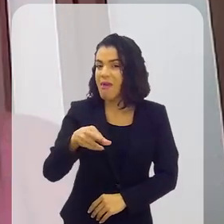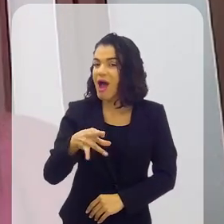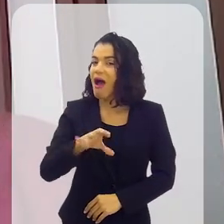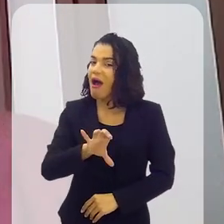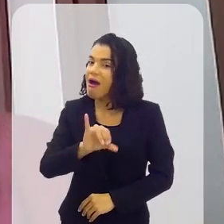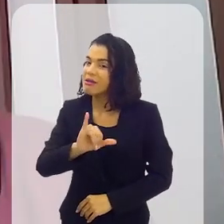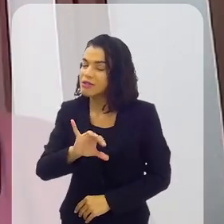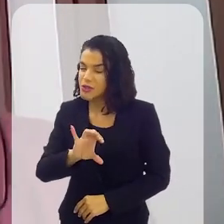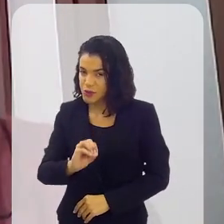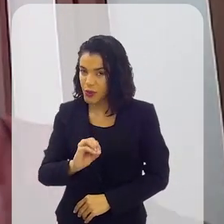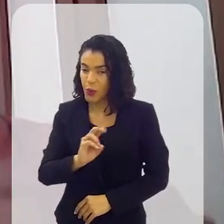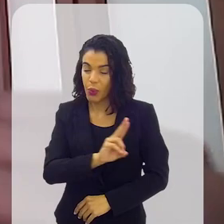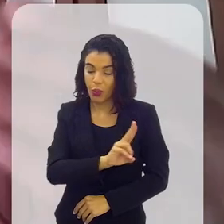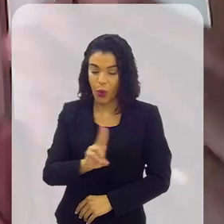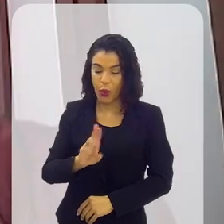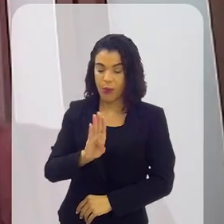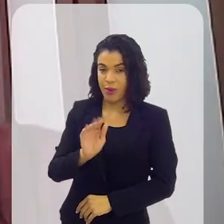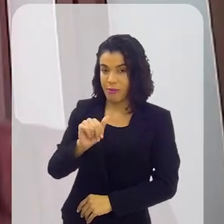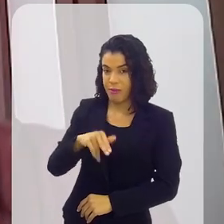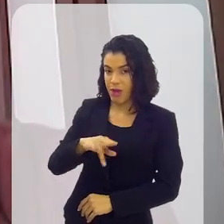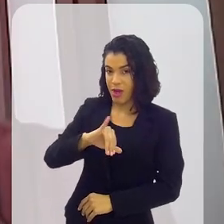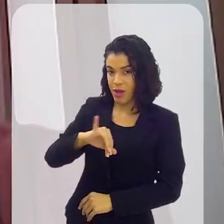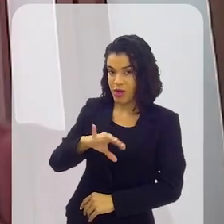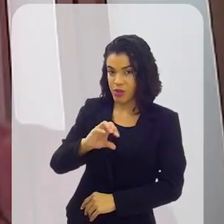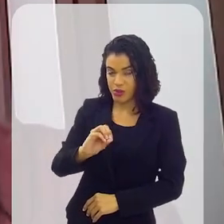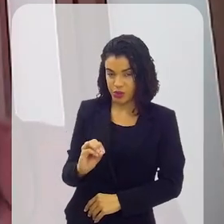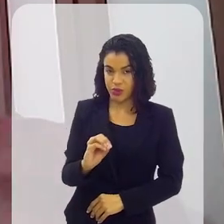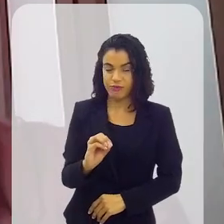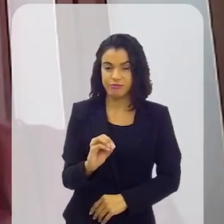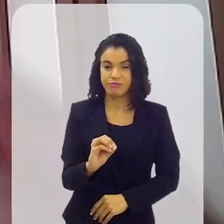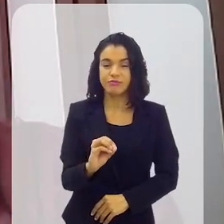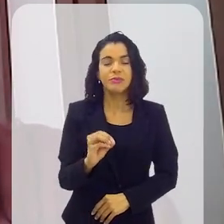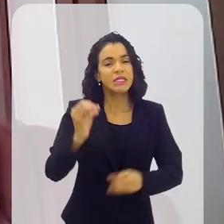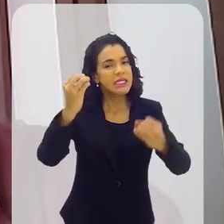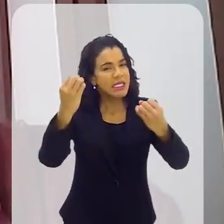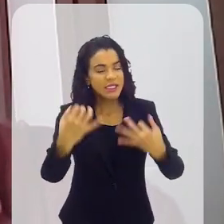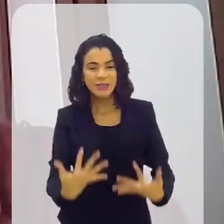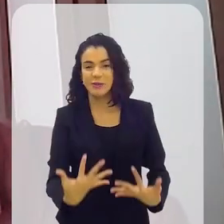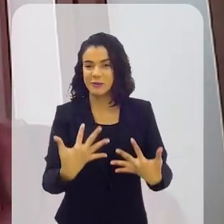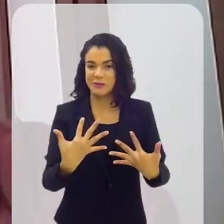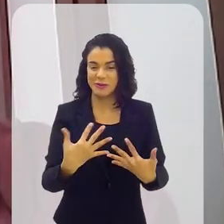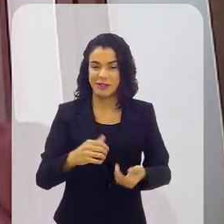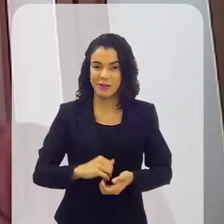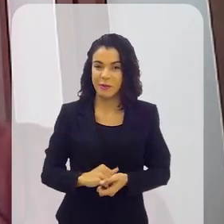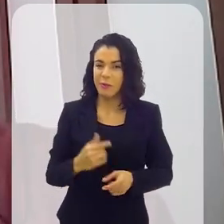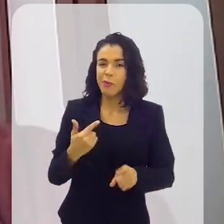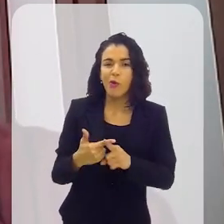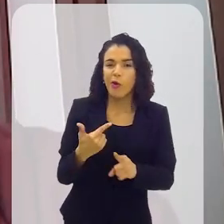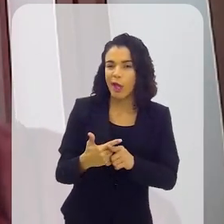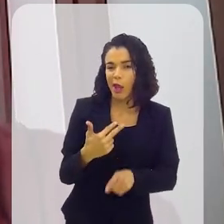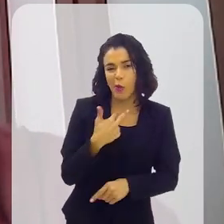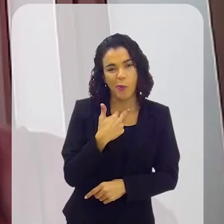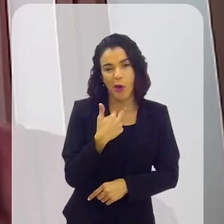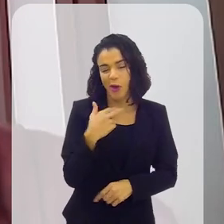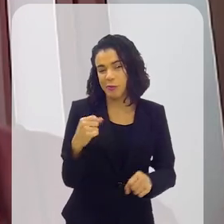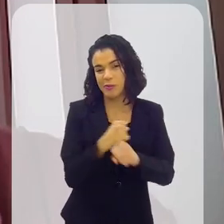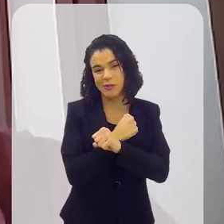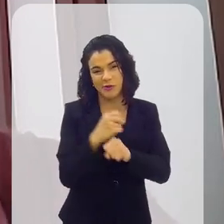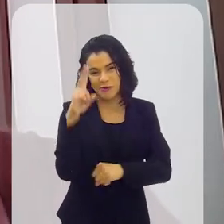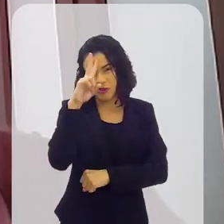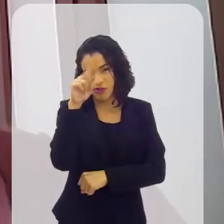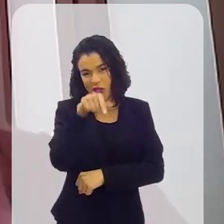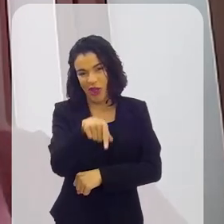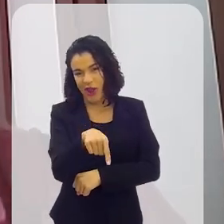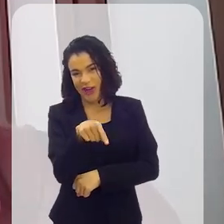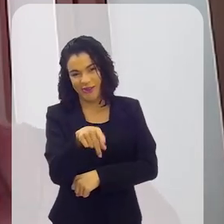Márcio Vanderlei, que é o principal nome do banjo hoje no samba, e é um grande luthier, explica isso tecnicamente, porque que ele não poderia